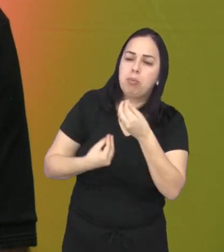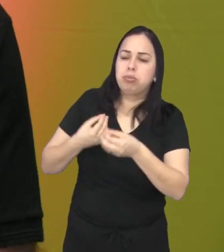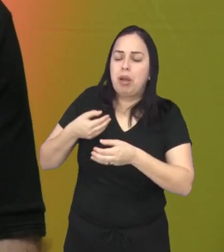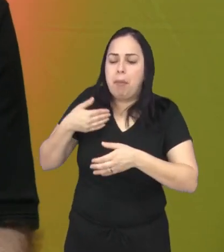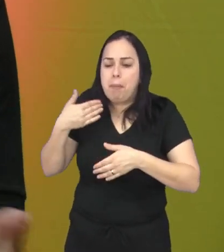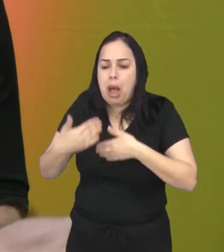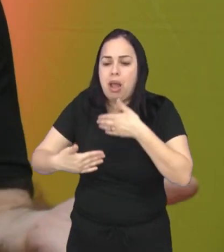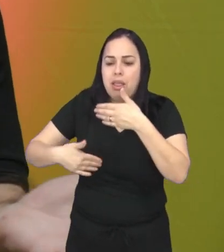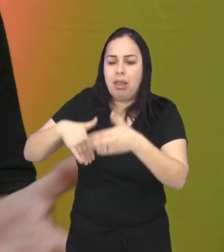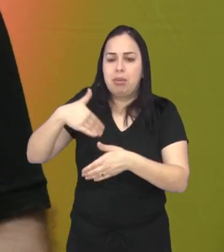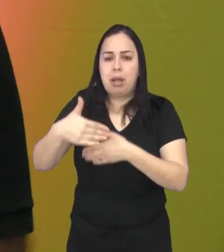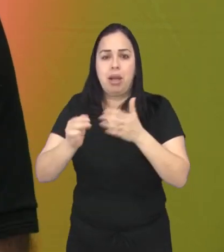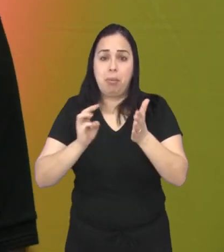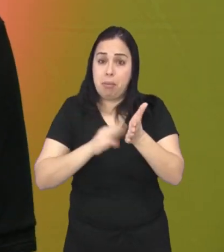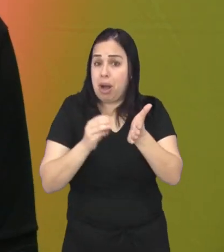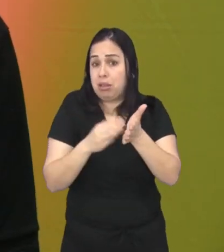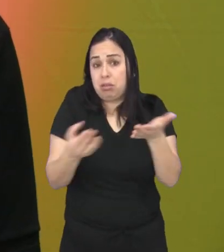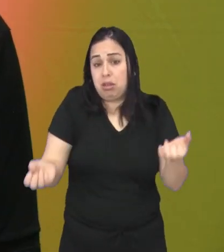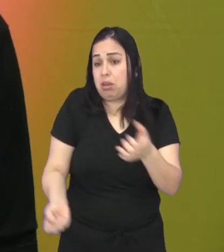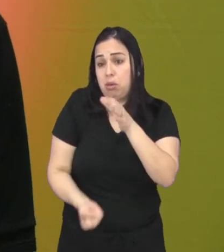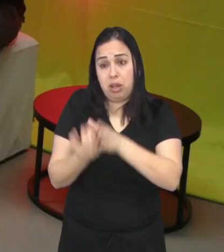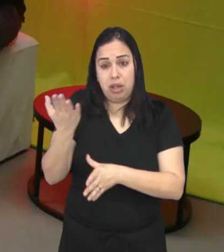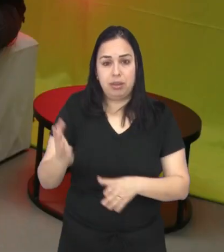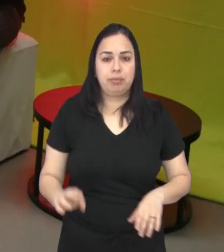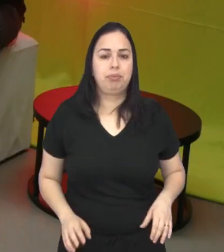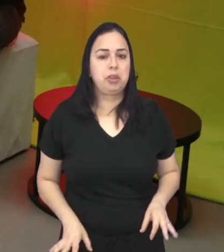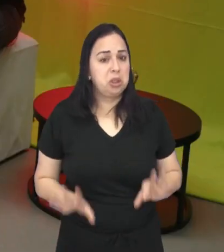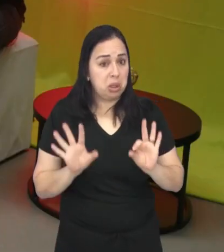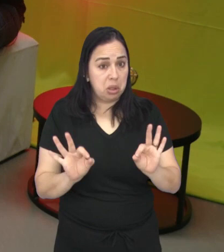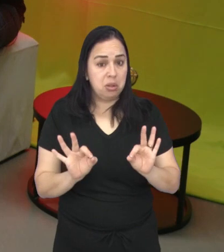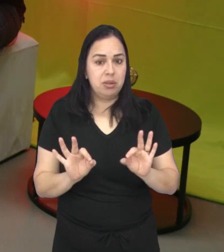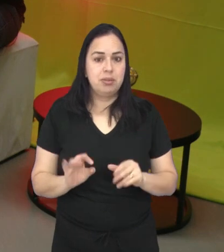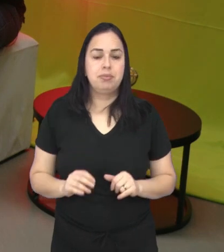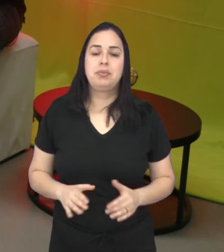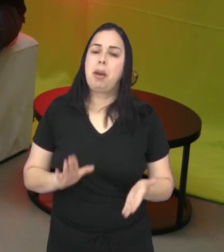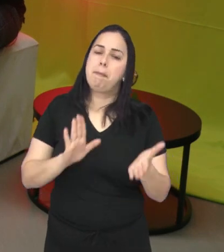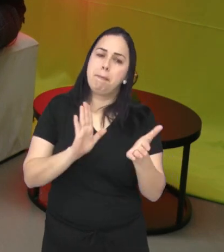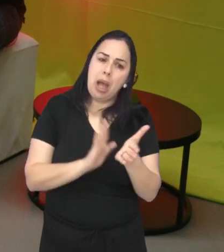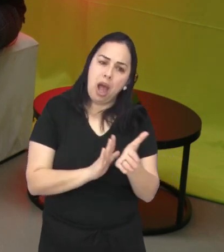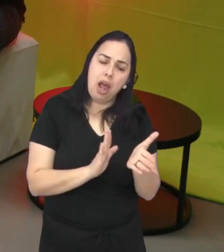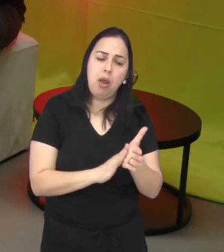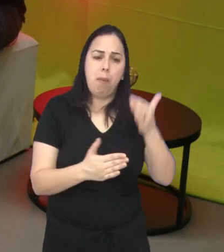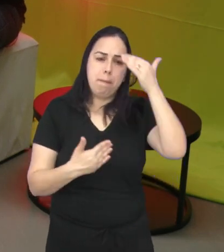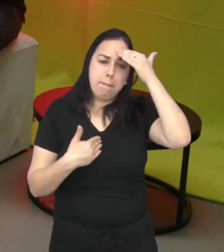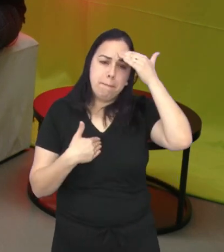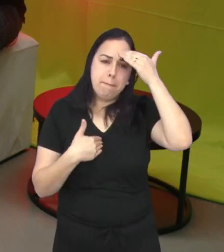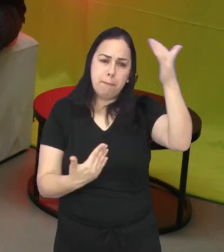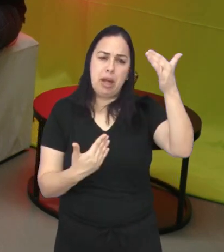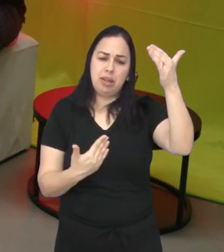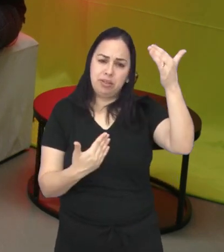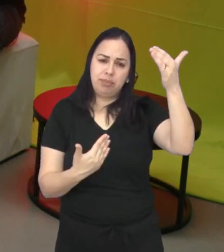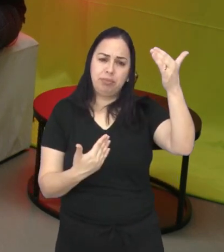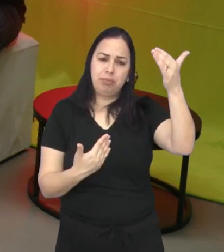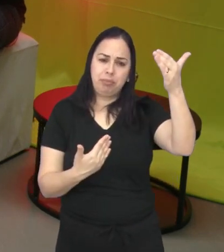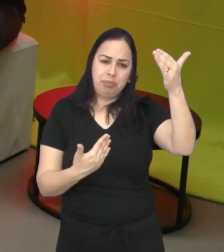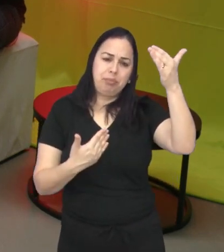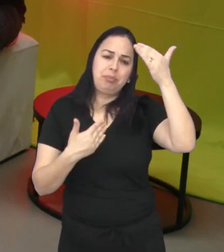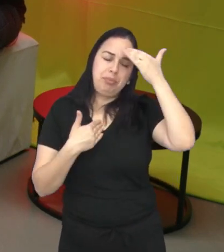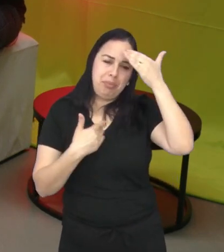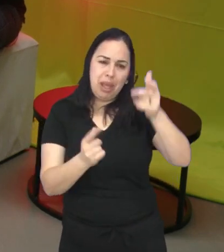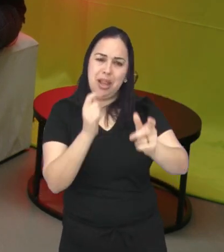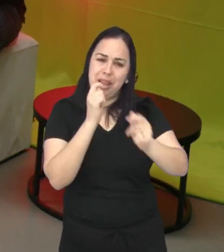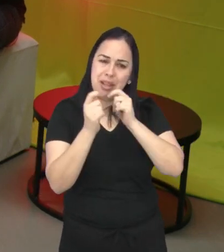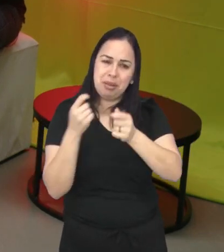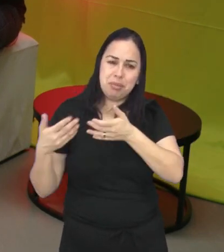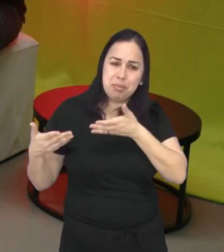músicos e foi um método assim que eu montei. E tá dando certo, né? Parabéns, obrigada, viu, Jax, por